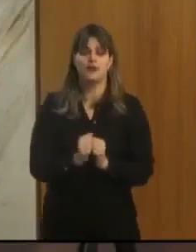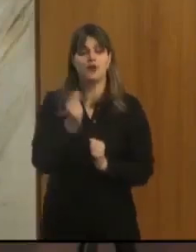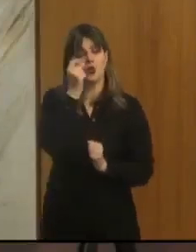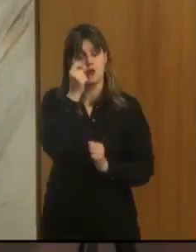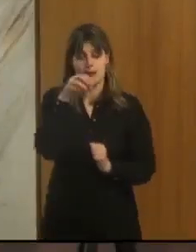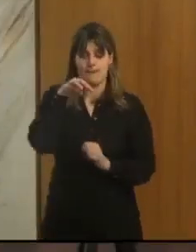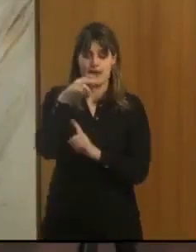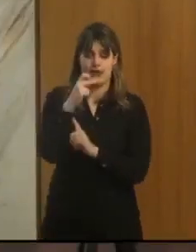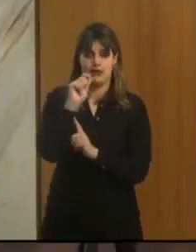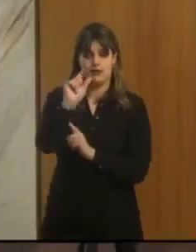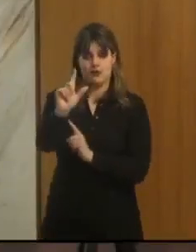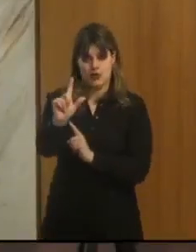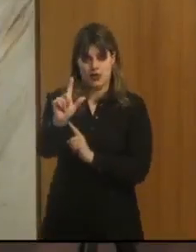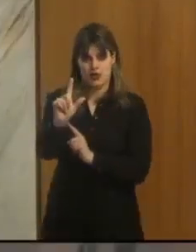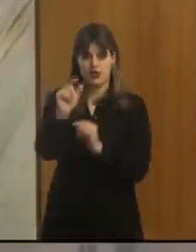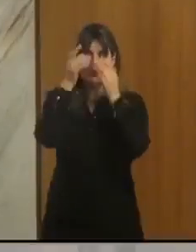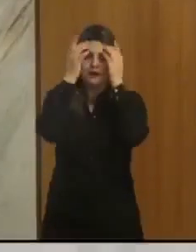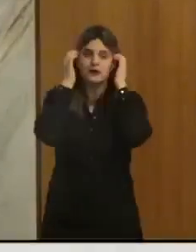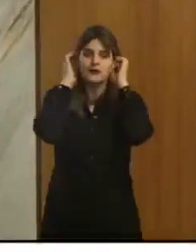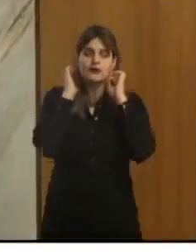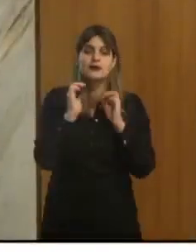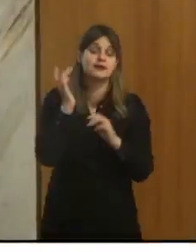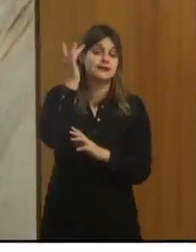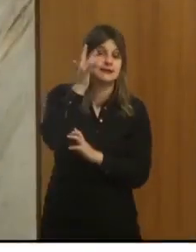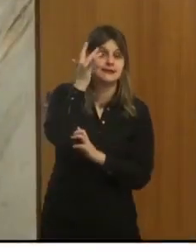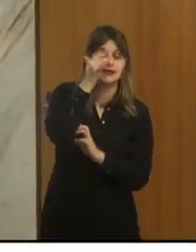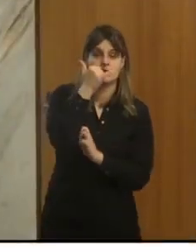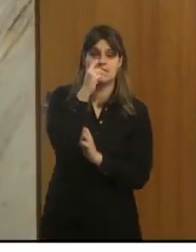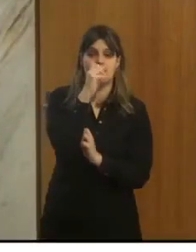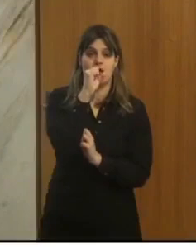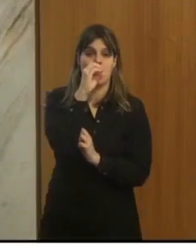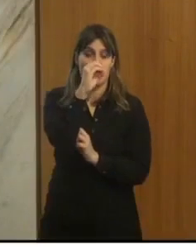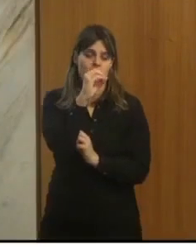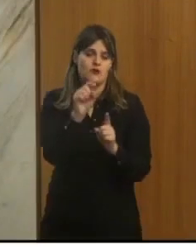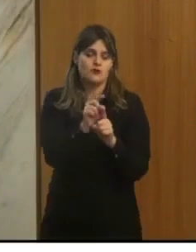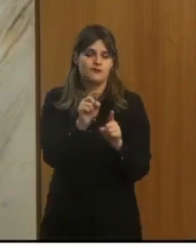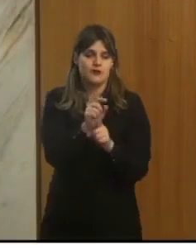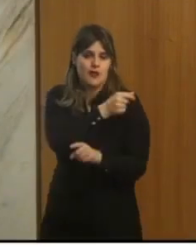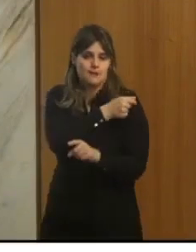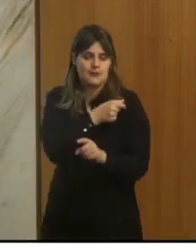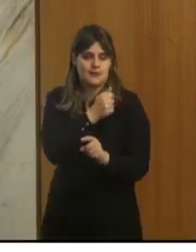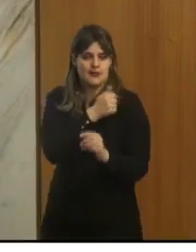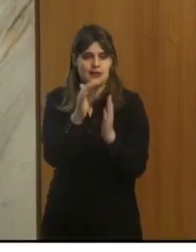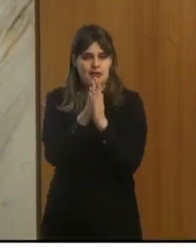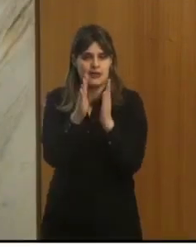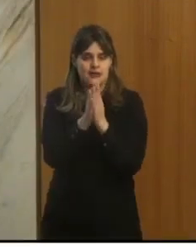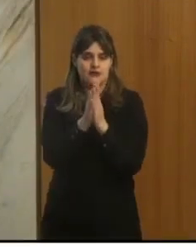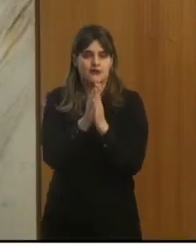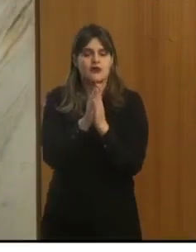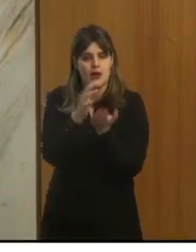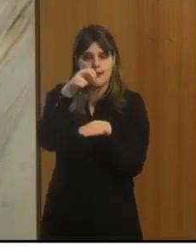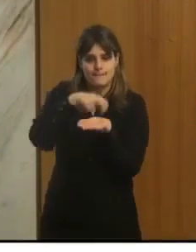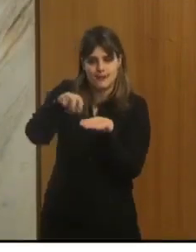Manuel, com o patrono, São Tiago, que está representada na igreja matriz de Sor como o padroeiro dos